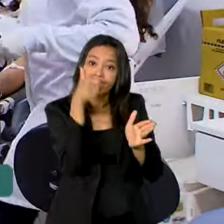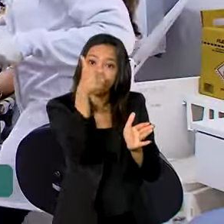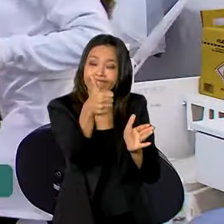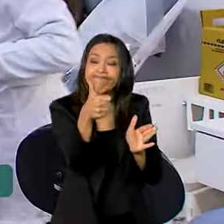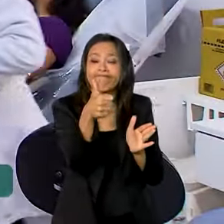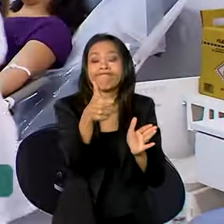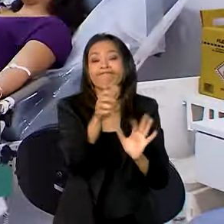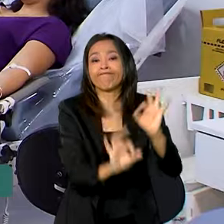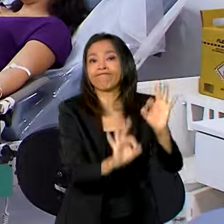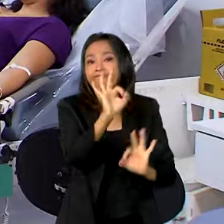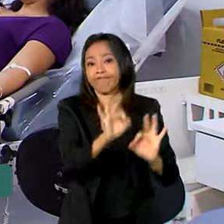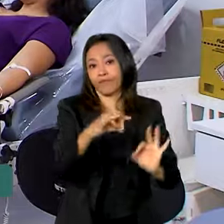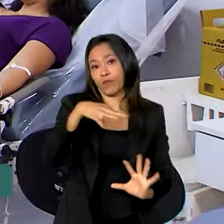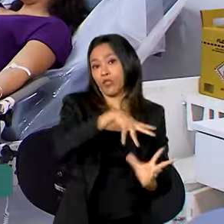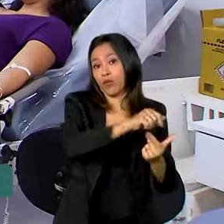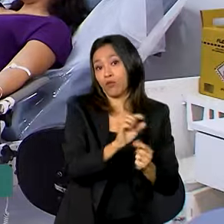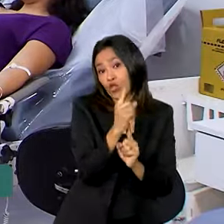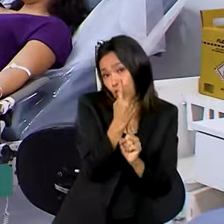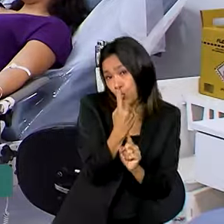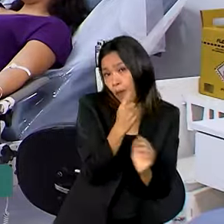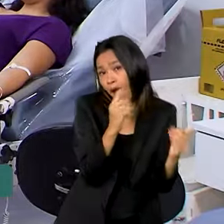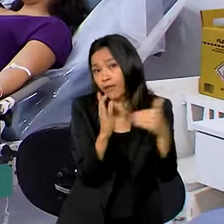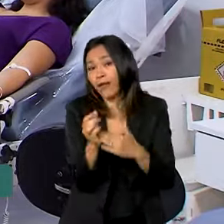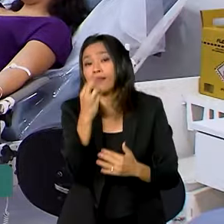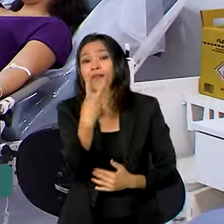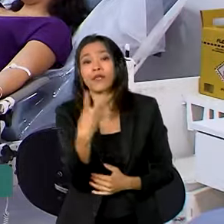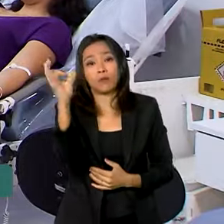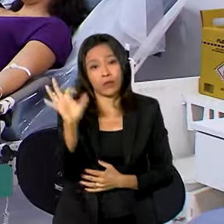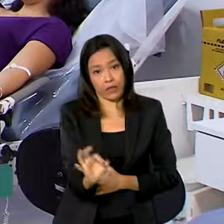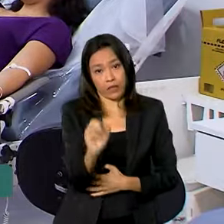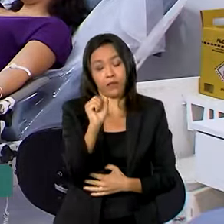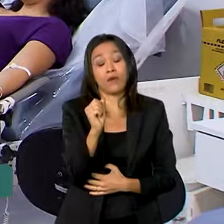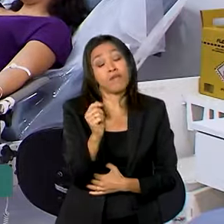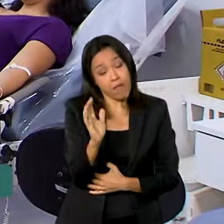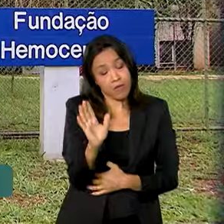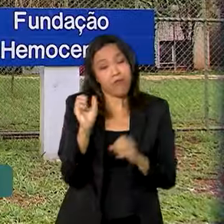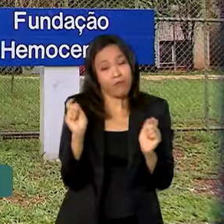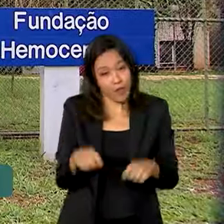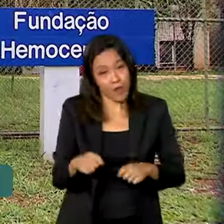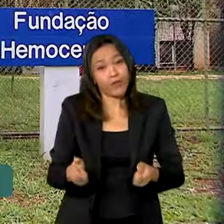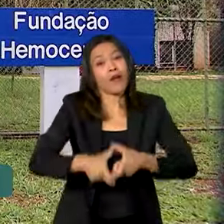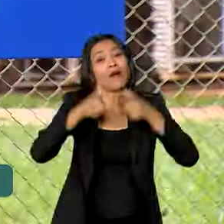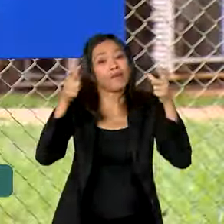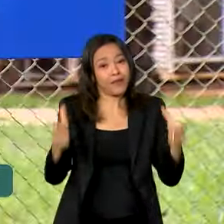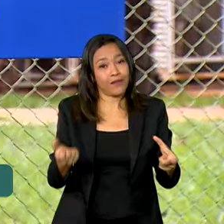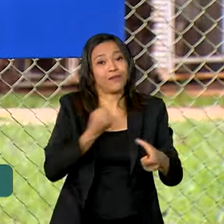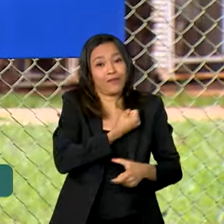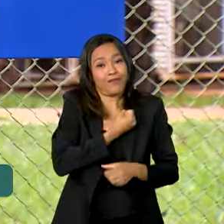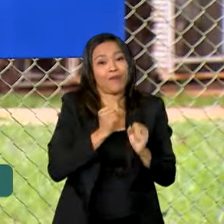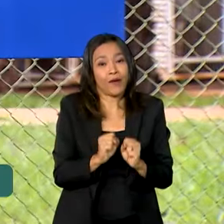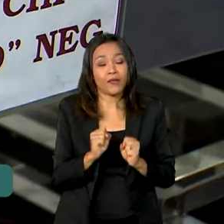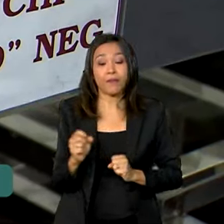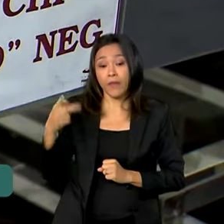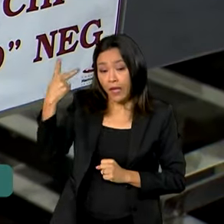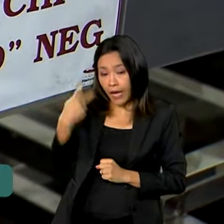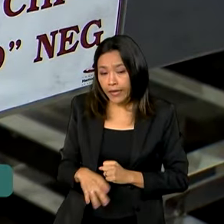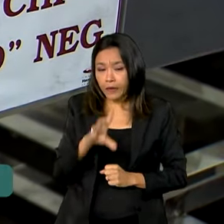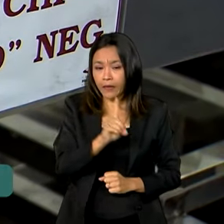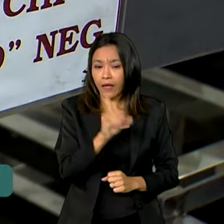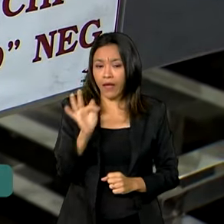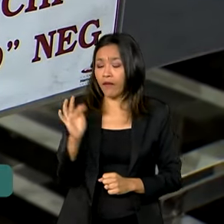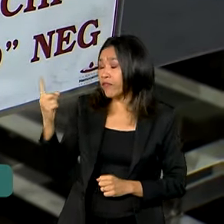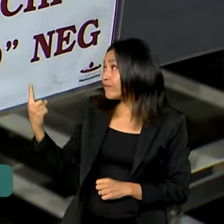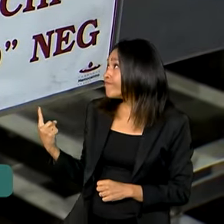da Saúde, de 1 a 3%. Mas ainda pode melhorar. O Hemocentro do Distrito Federal, por exemplo,